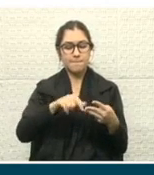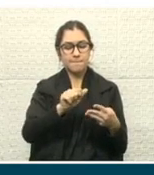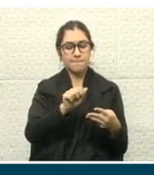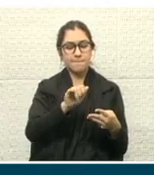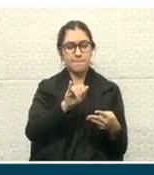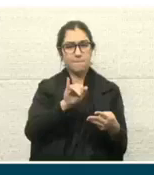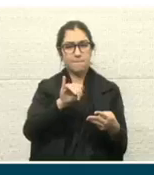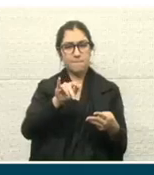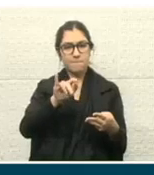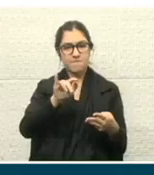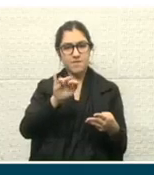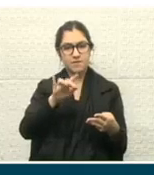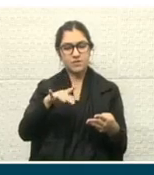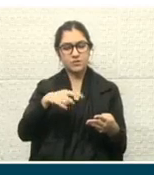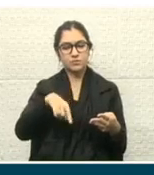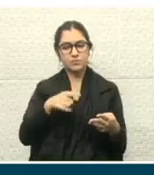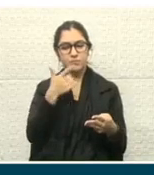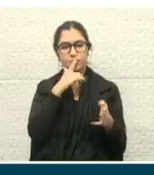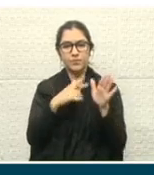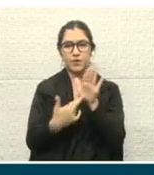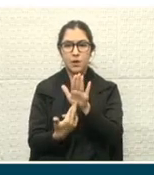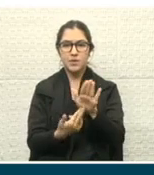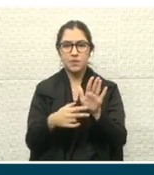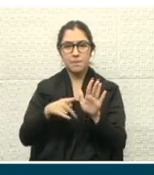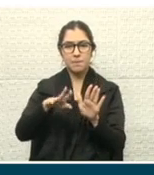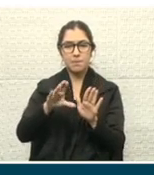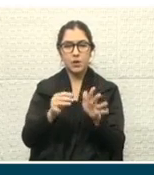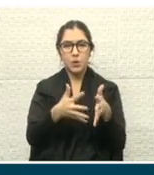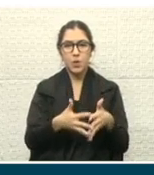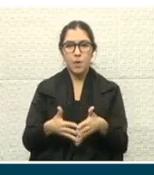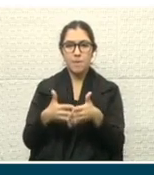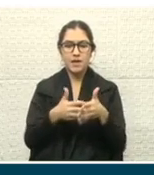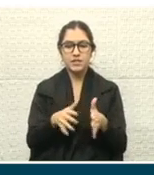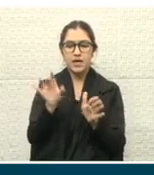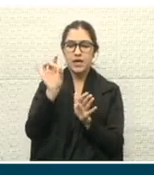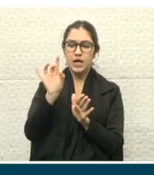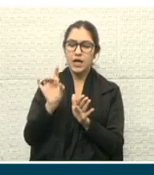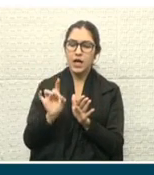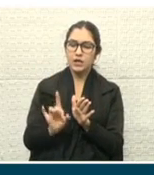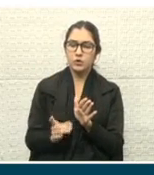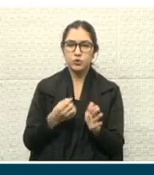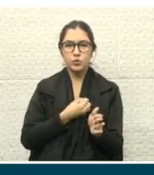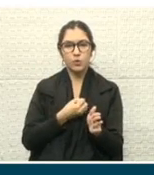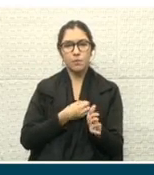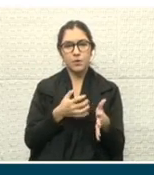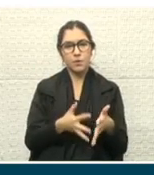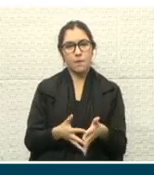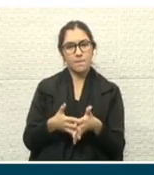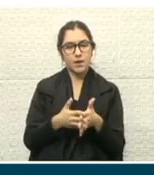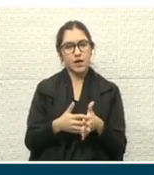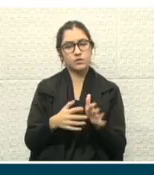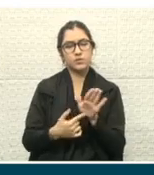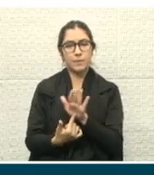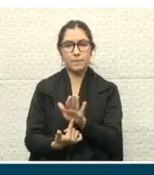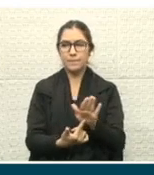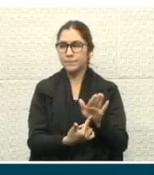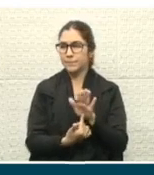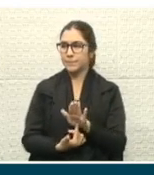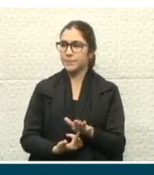afixos, nós conseguimos representar no plano complexo cada um dos números complexos